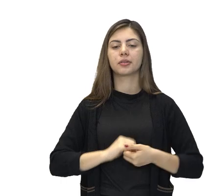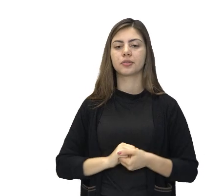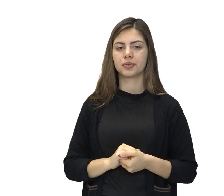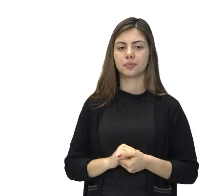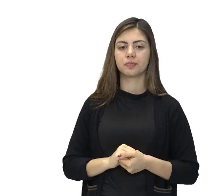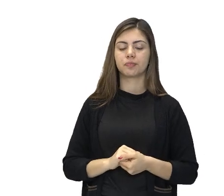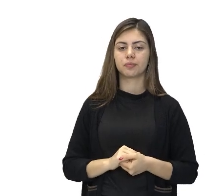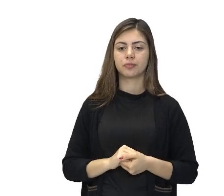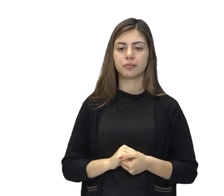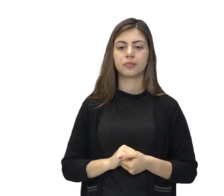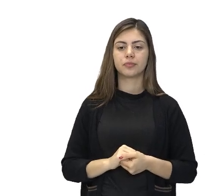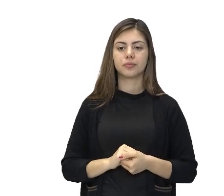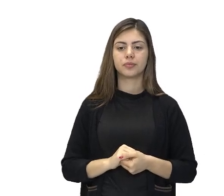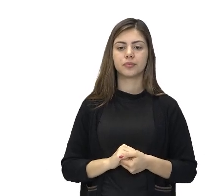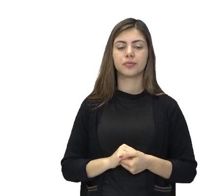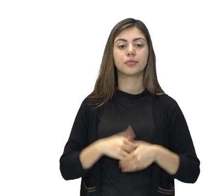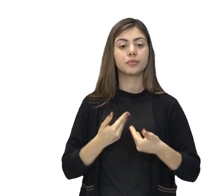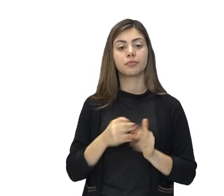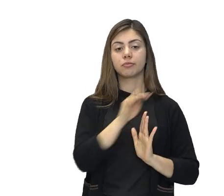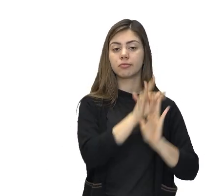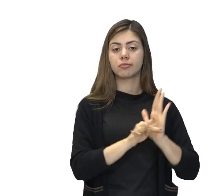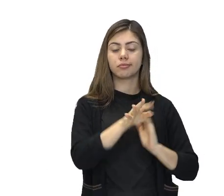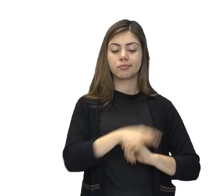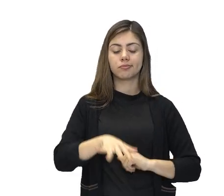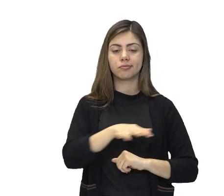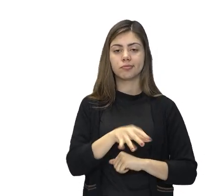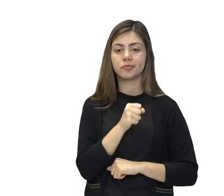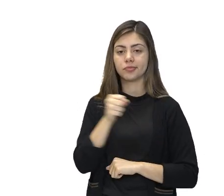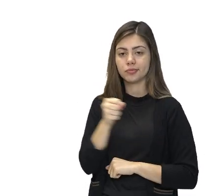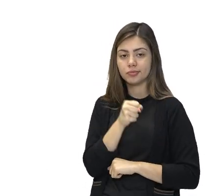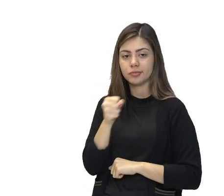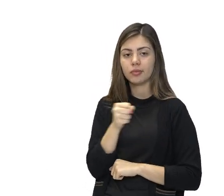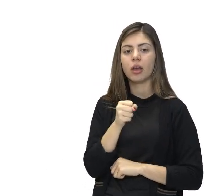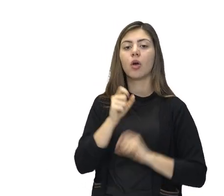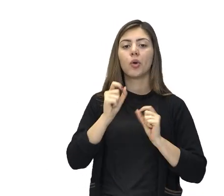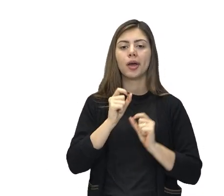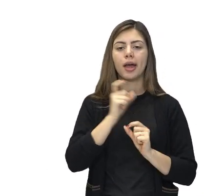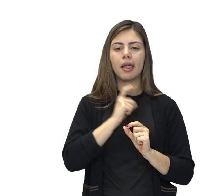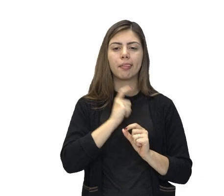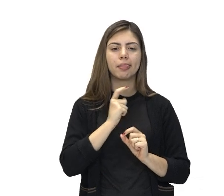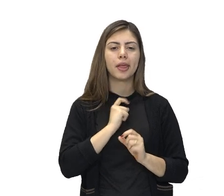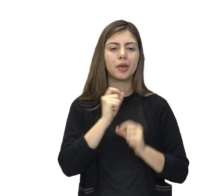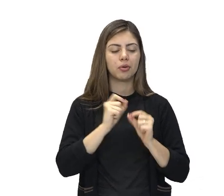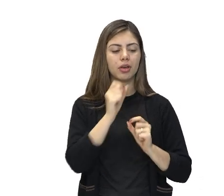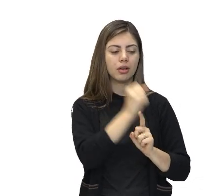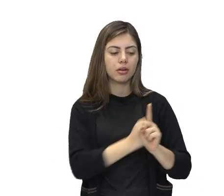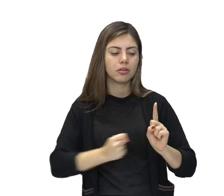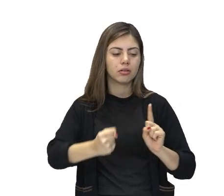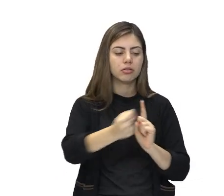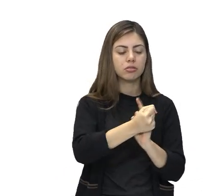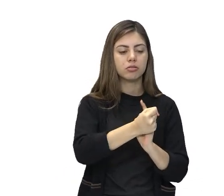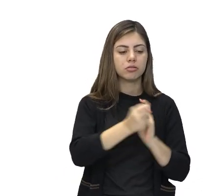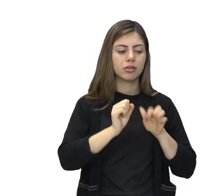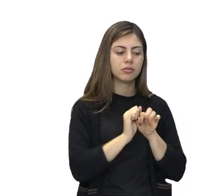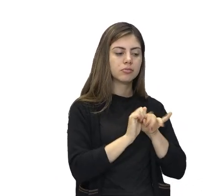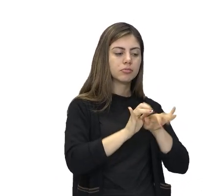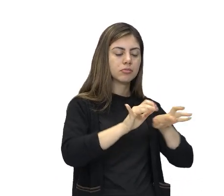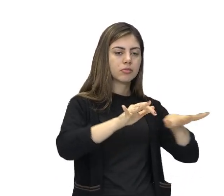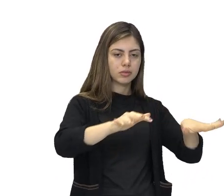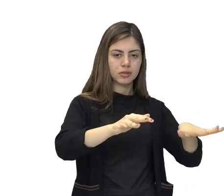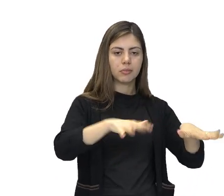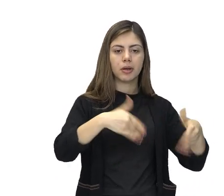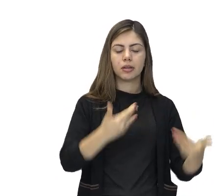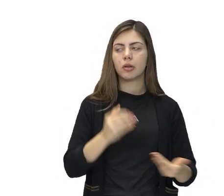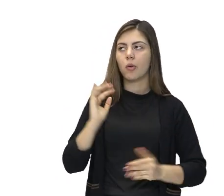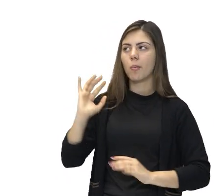esses textos da esfera jornalística fazem esse percurso na sociedade de forma que tais acontecimentos